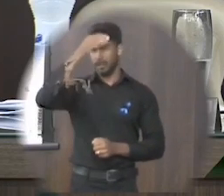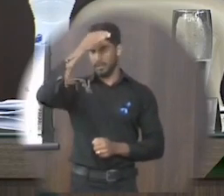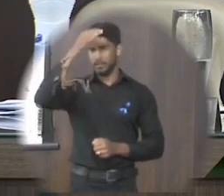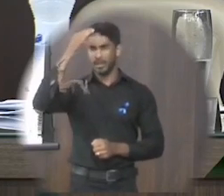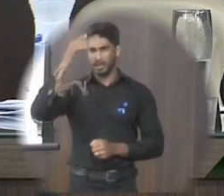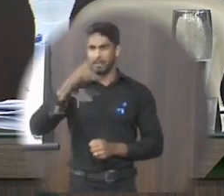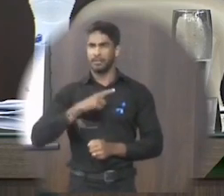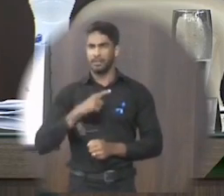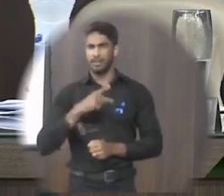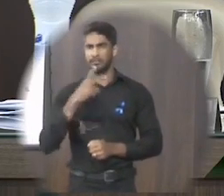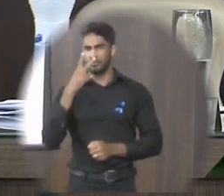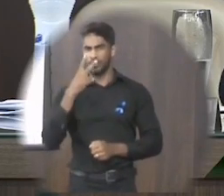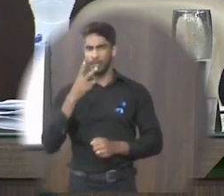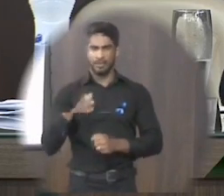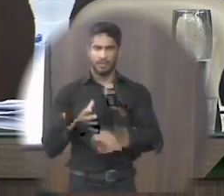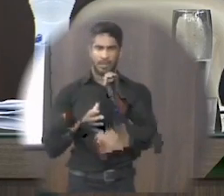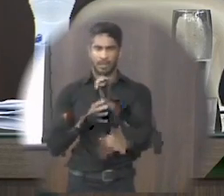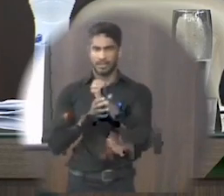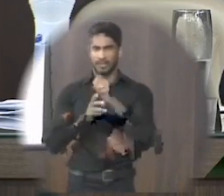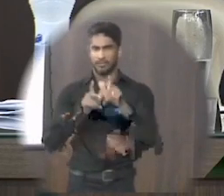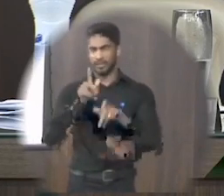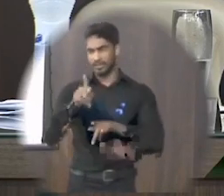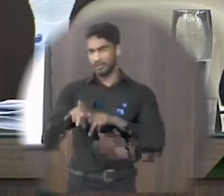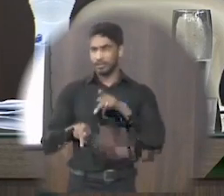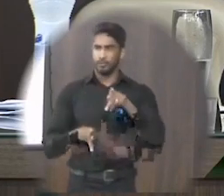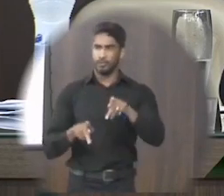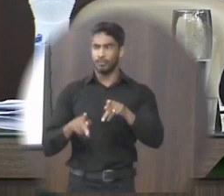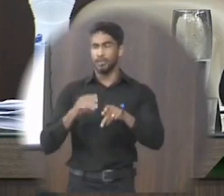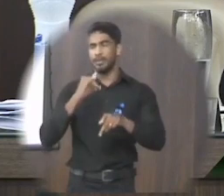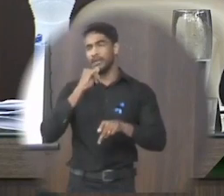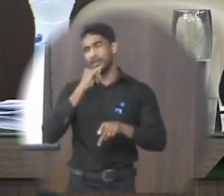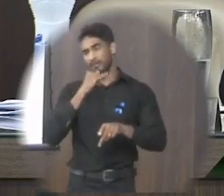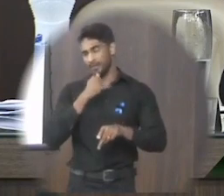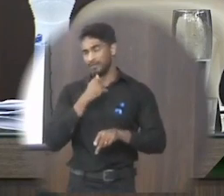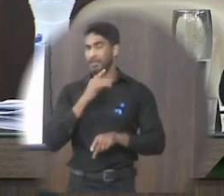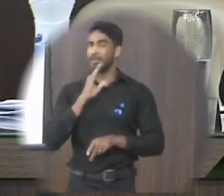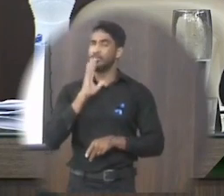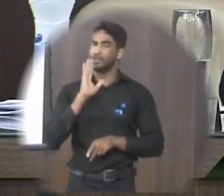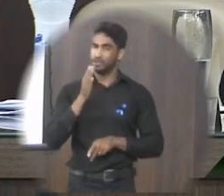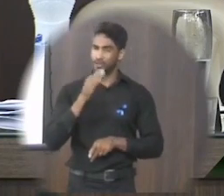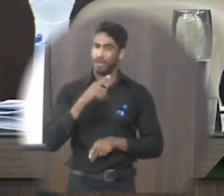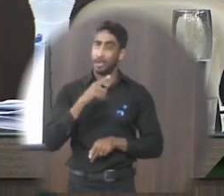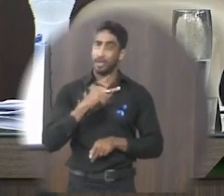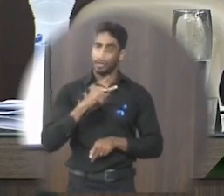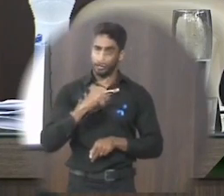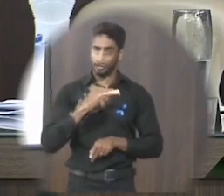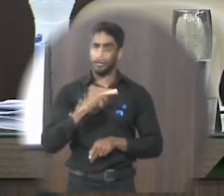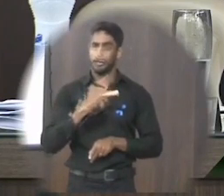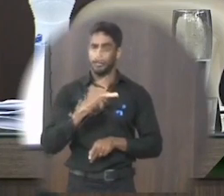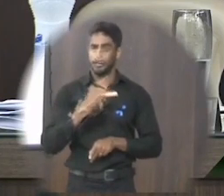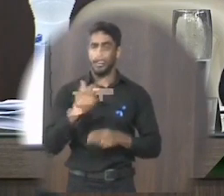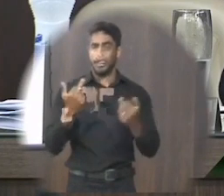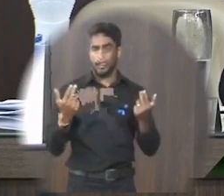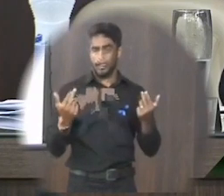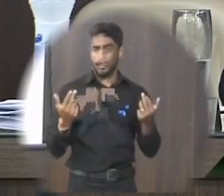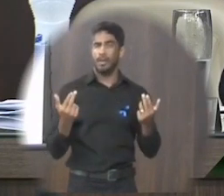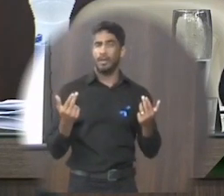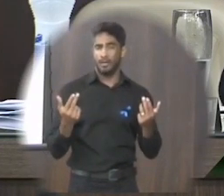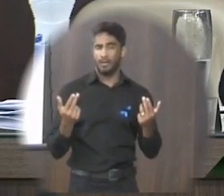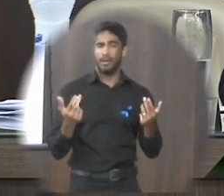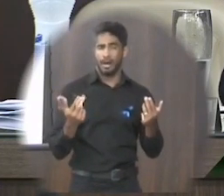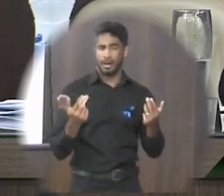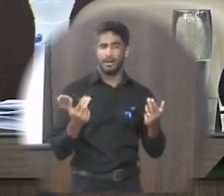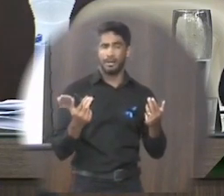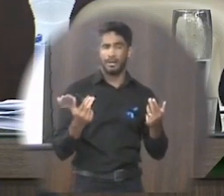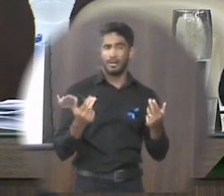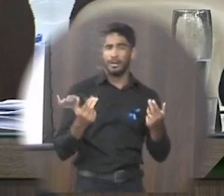dois integrantes da Segurança Pública e, infelizmente, eu já participei de operações idênticas a essa. E, assim, o